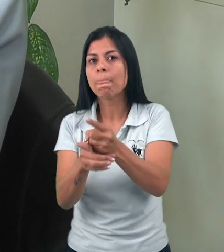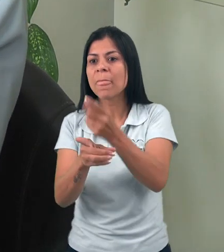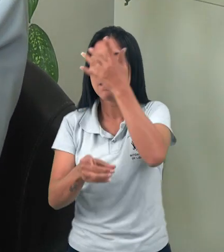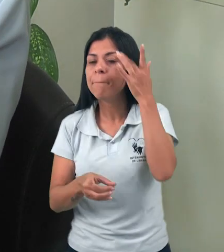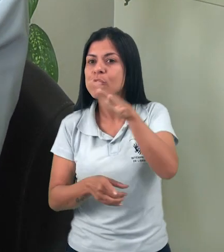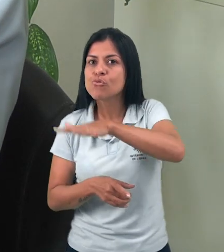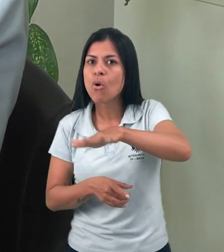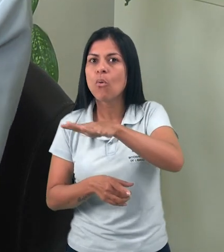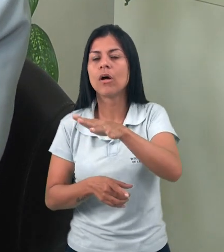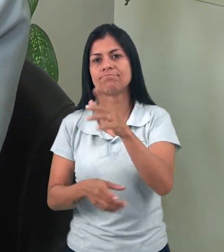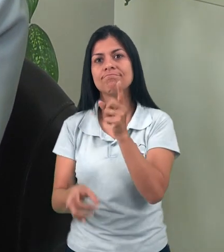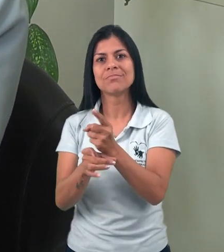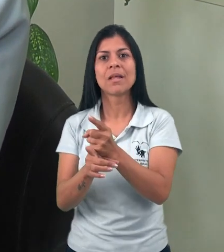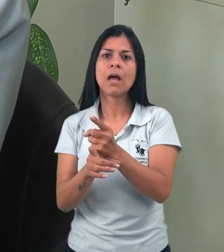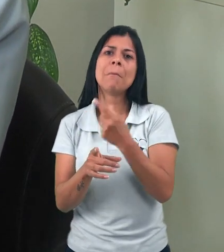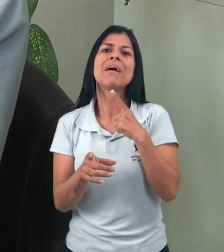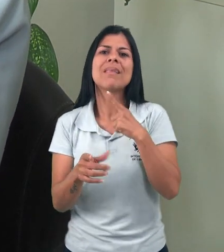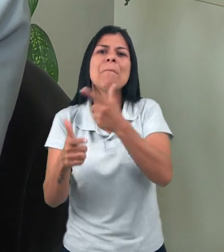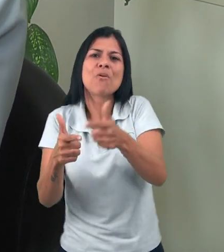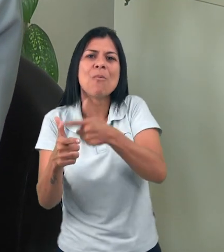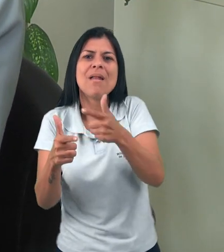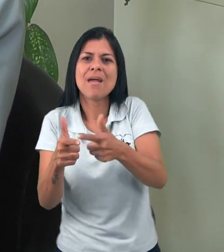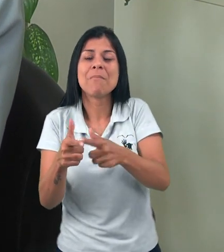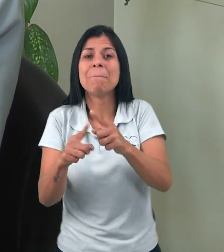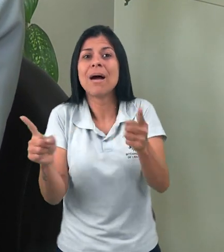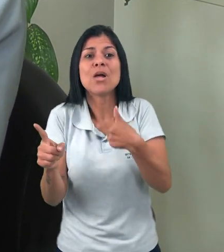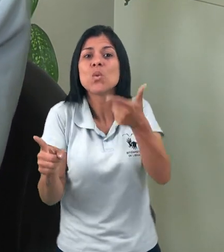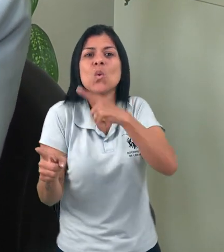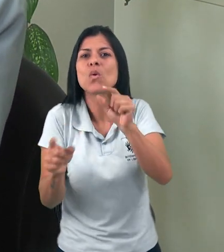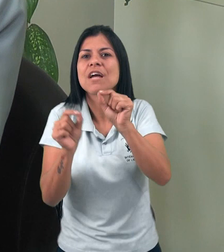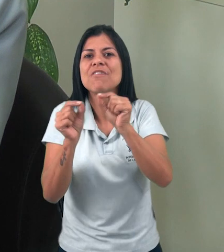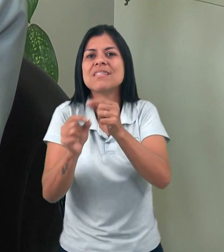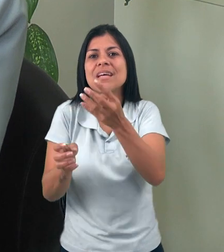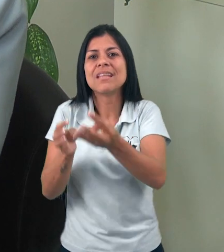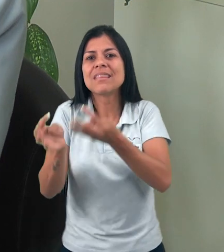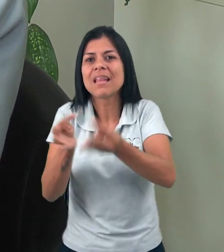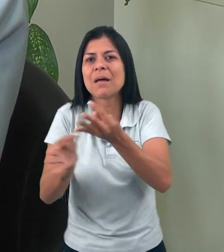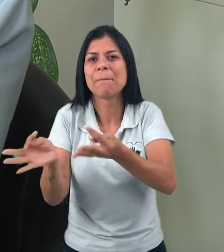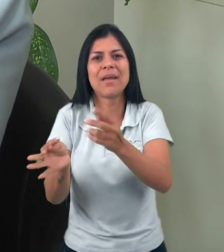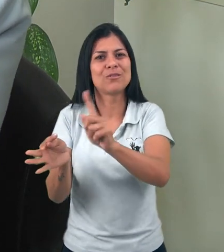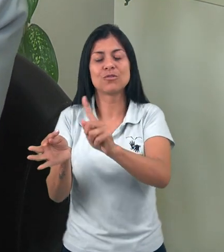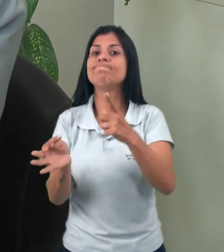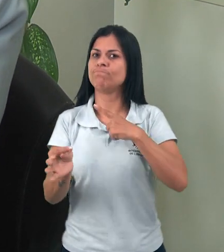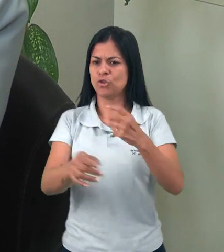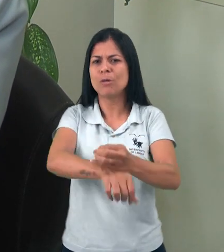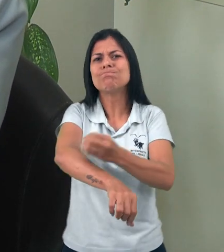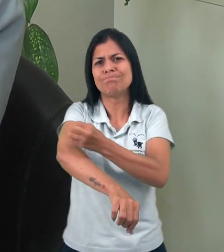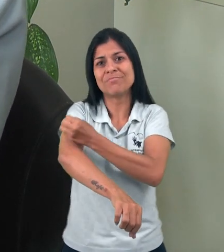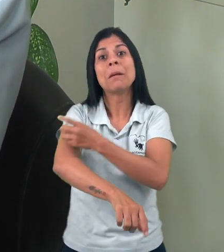ele chega lá, diagnostica, mas tem um problema. Ele consegue diagnosticar, mas ele não consegue tratar. Pacientes já com